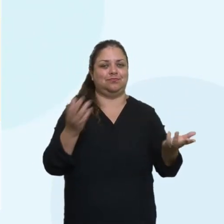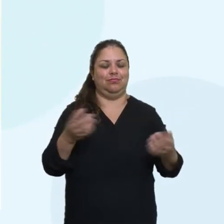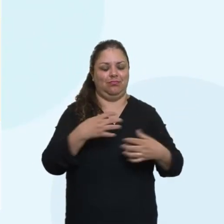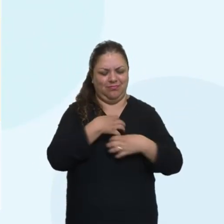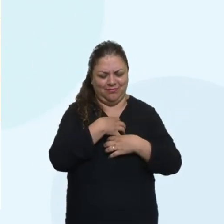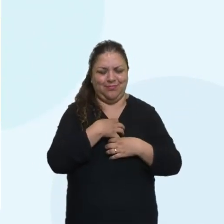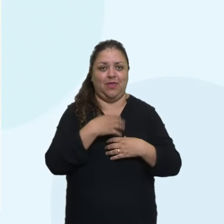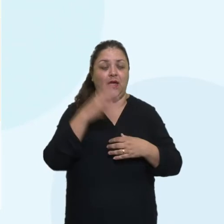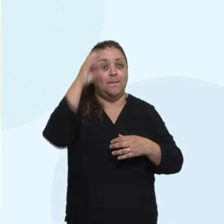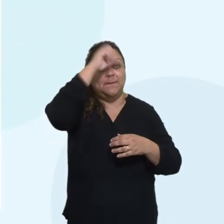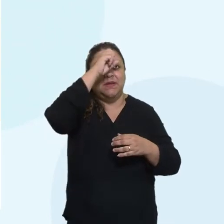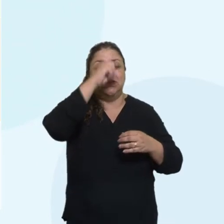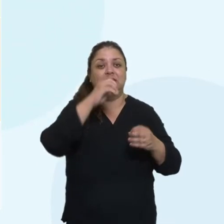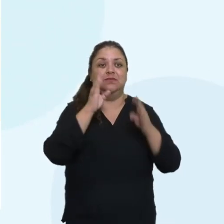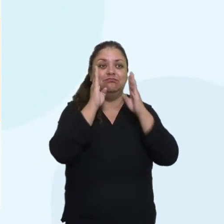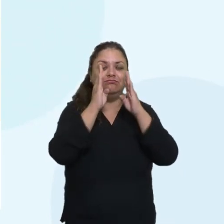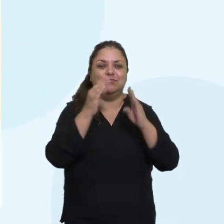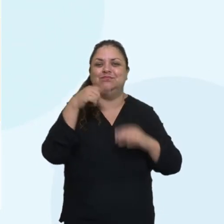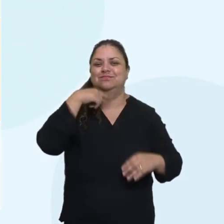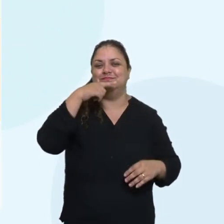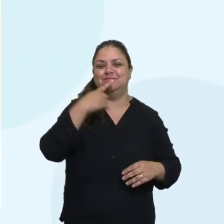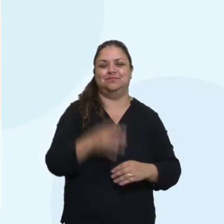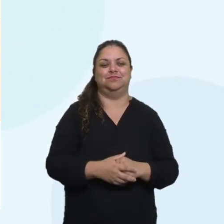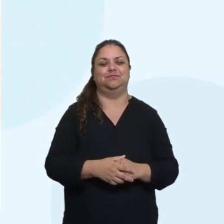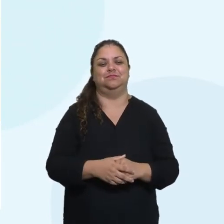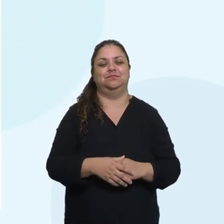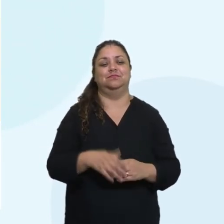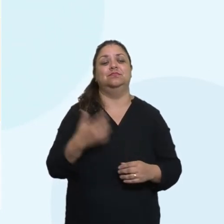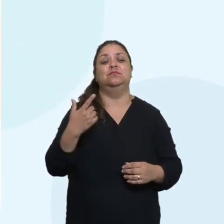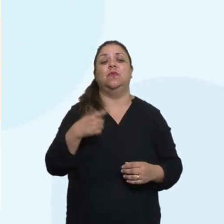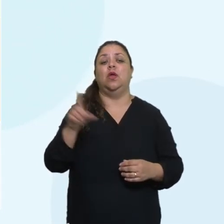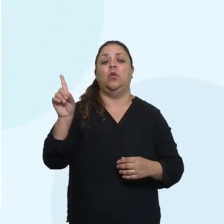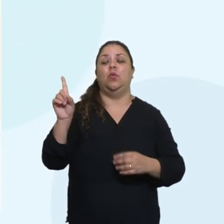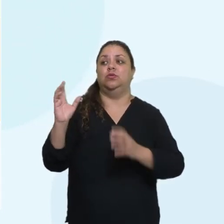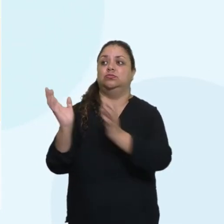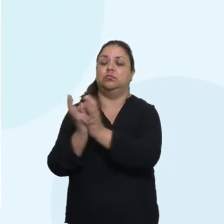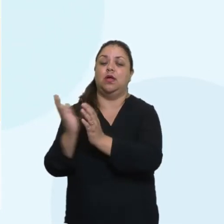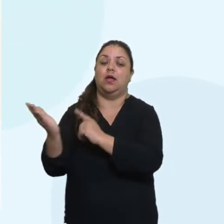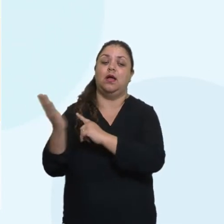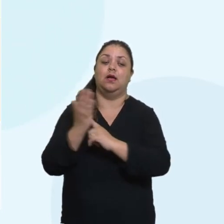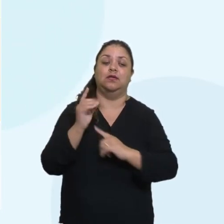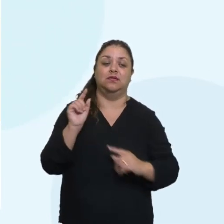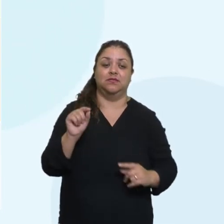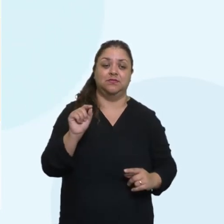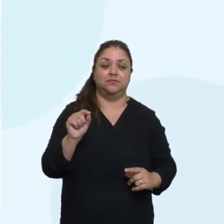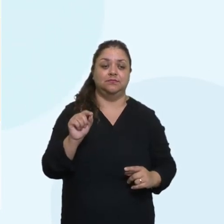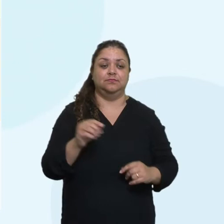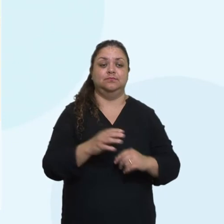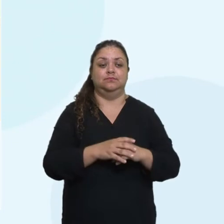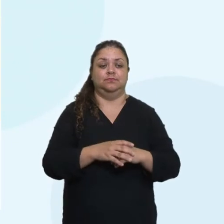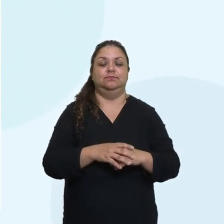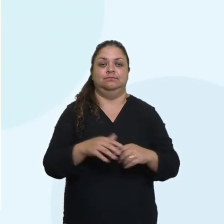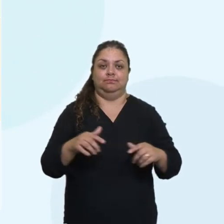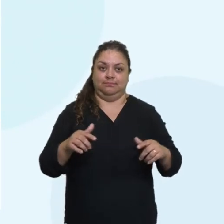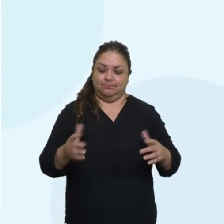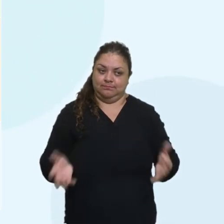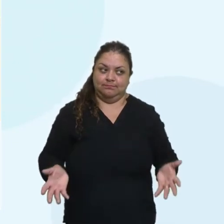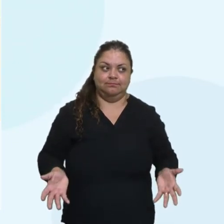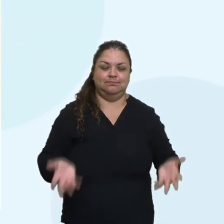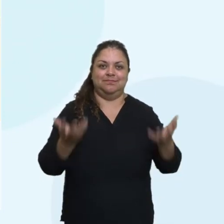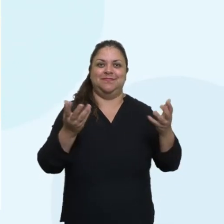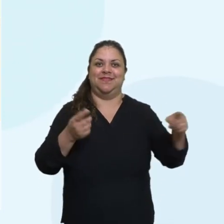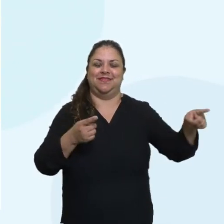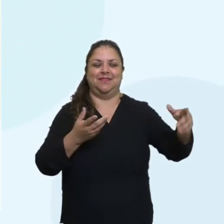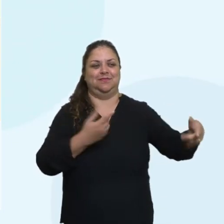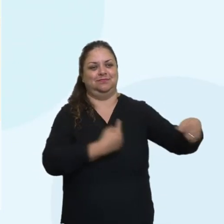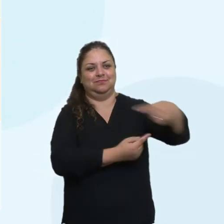que marca o competência pode auxiliar a gente nesse sentido com nossos estudantes o engajamento com os outros porque a capacidade de